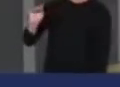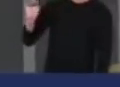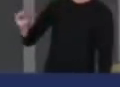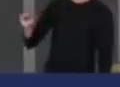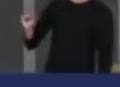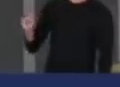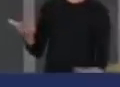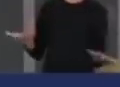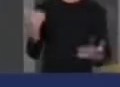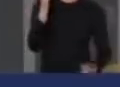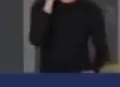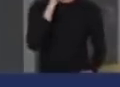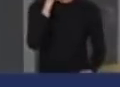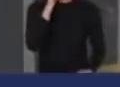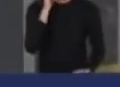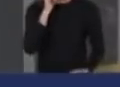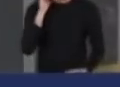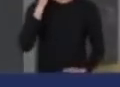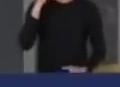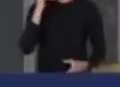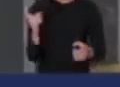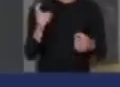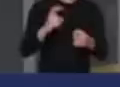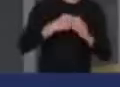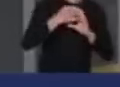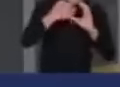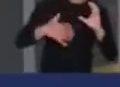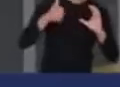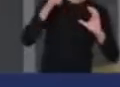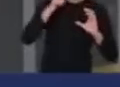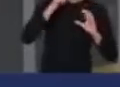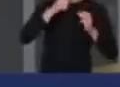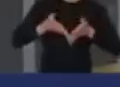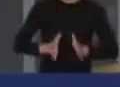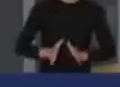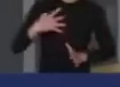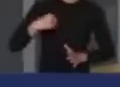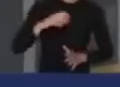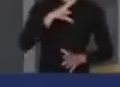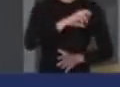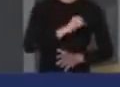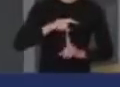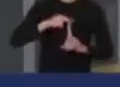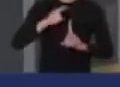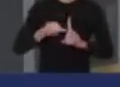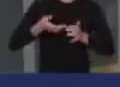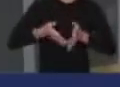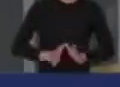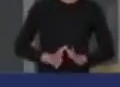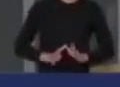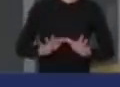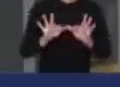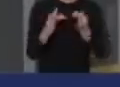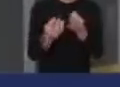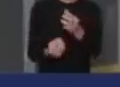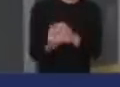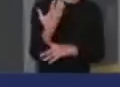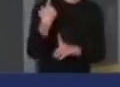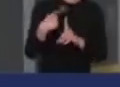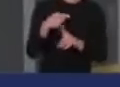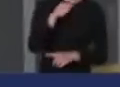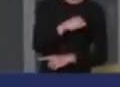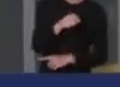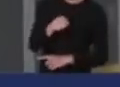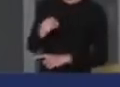clube. Essas pessoas acham o máximo que a gente tem a jogadora de futebol mais premiada